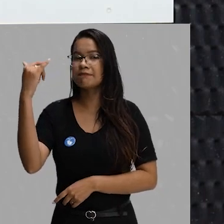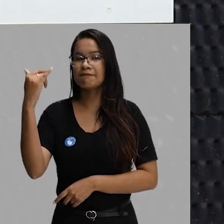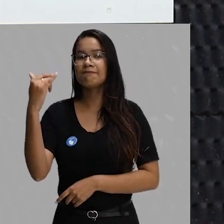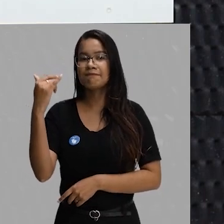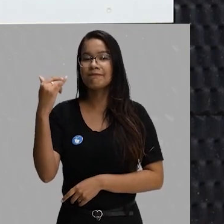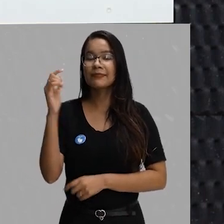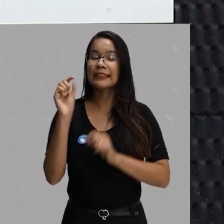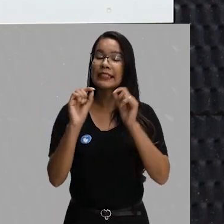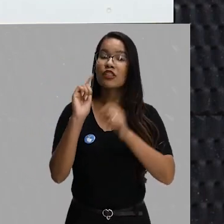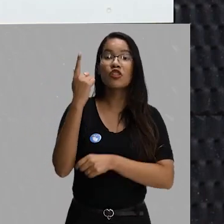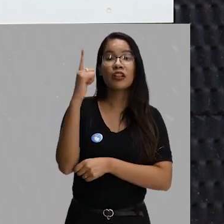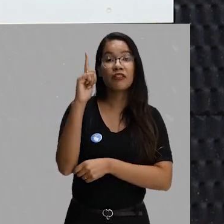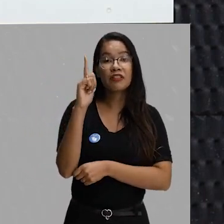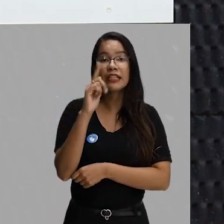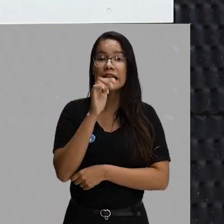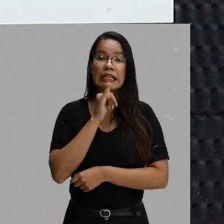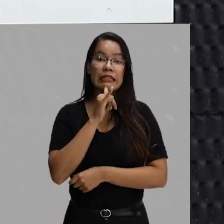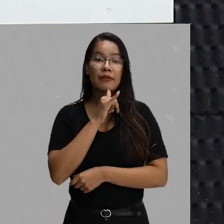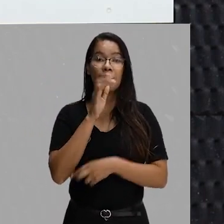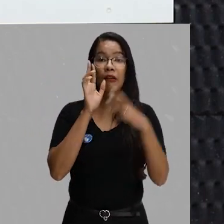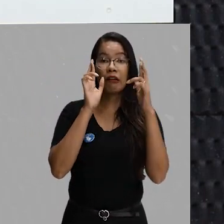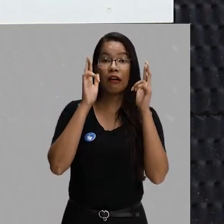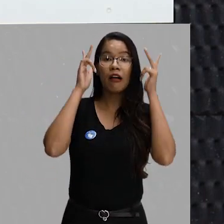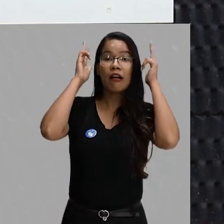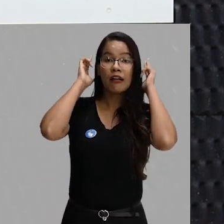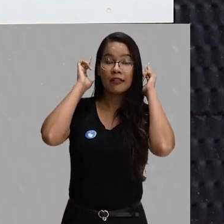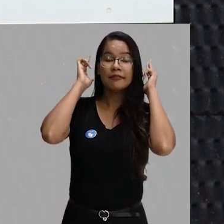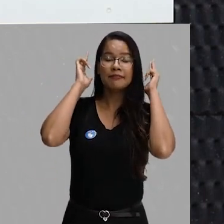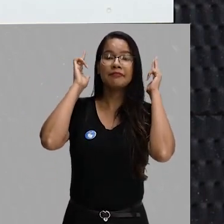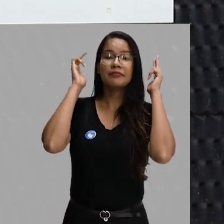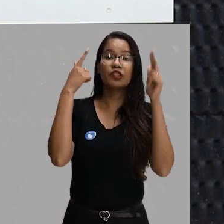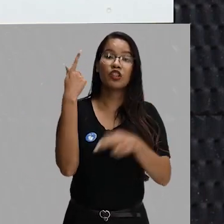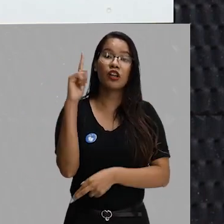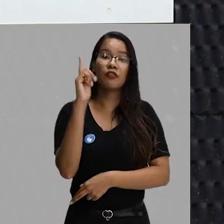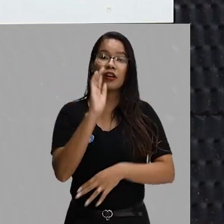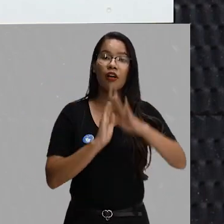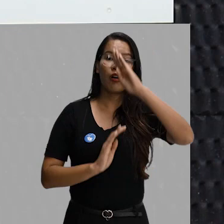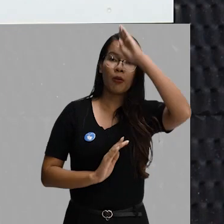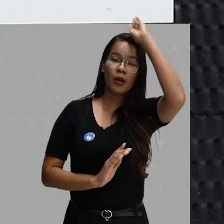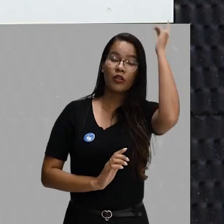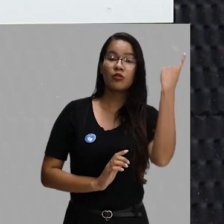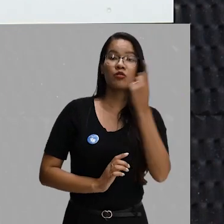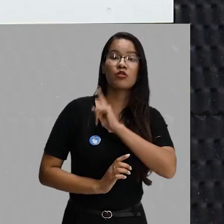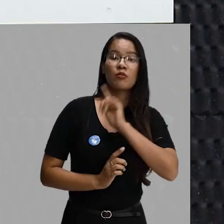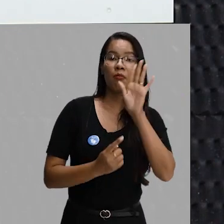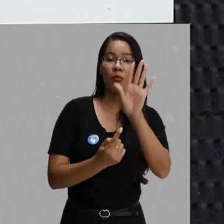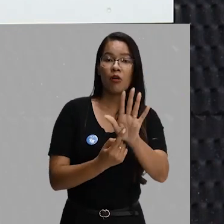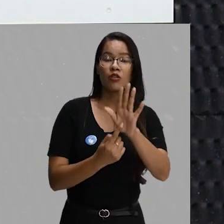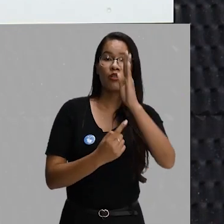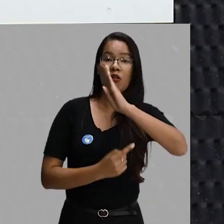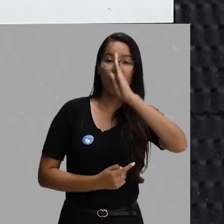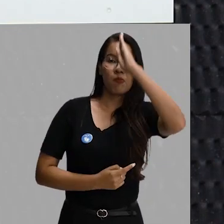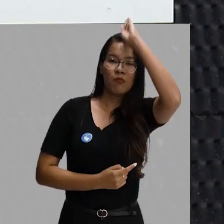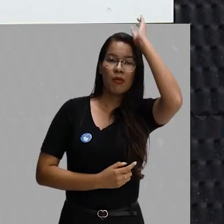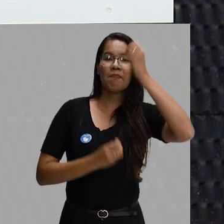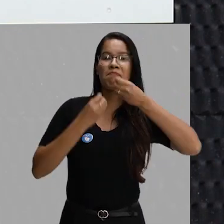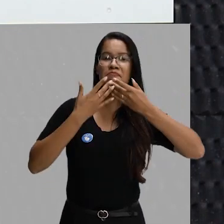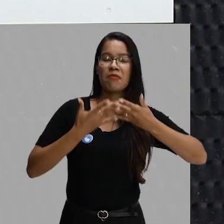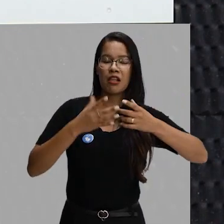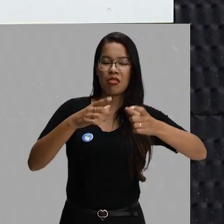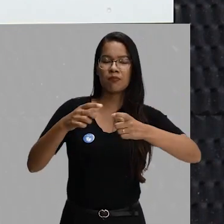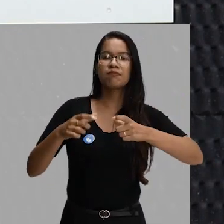povoamento que a geografia grega. A geografia romana ela nos mostra uma Roma estrategicamente muito bem